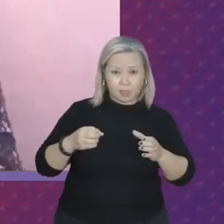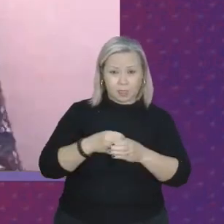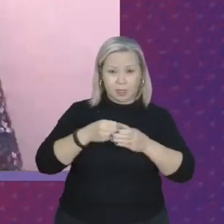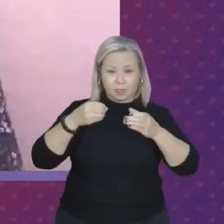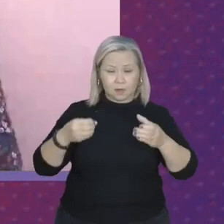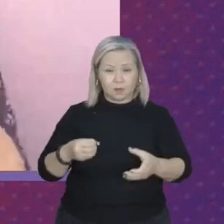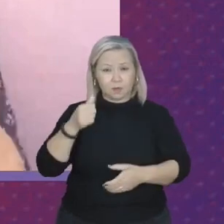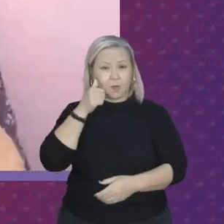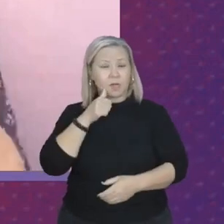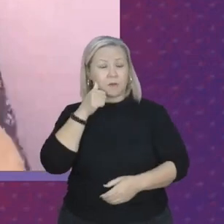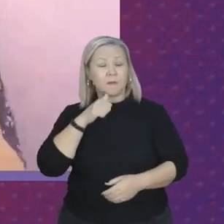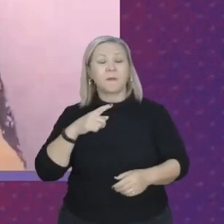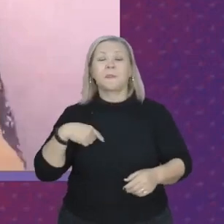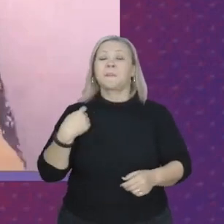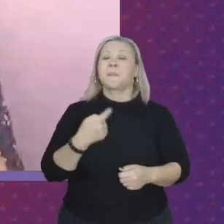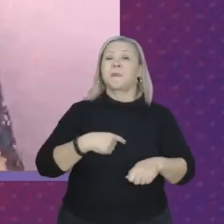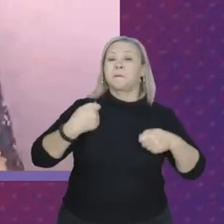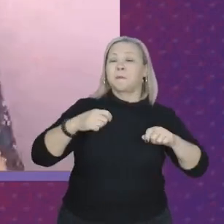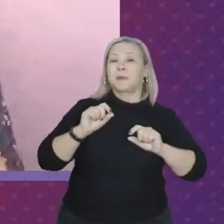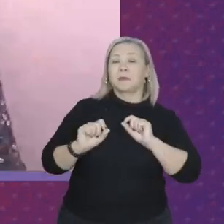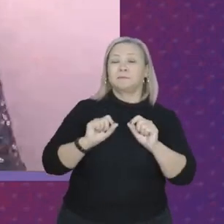mulheres, mas a gente precisa muito que